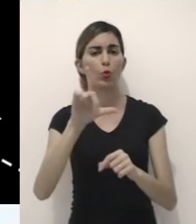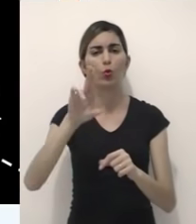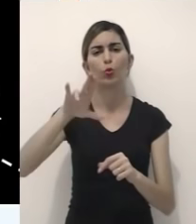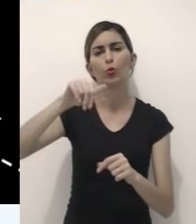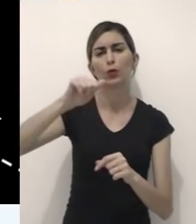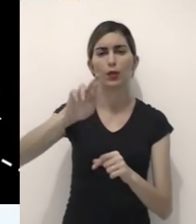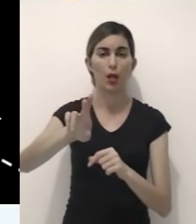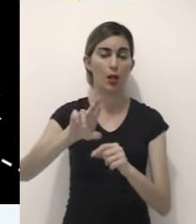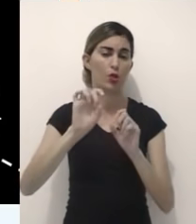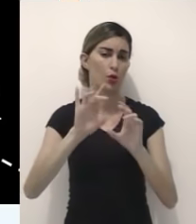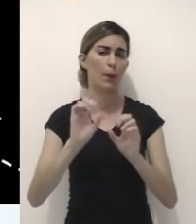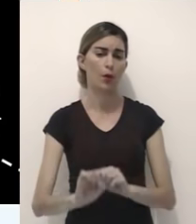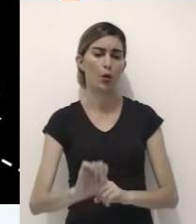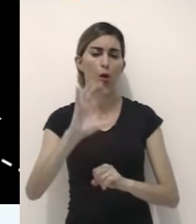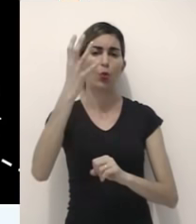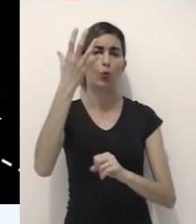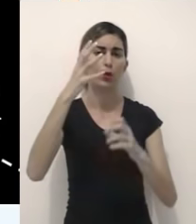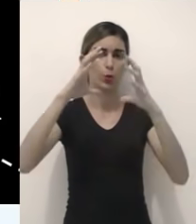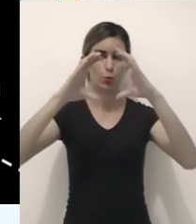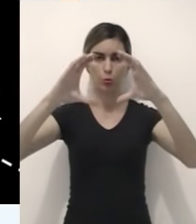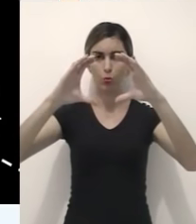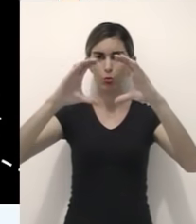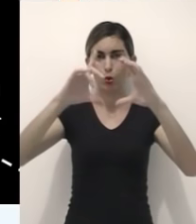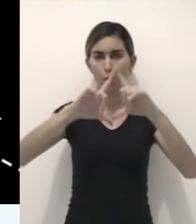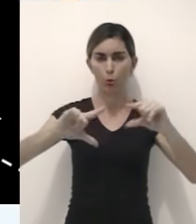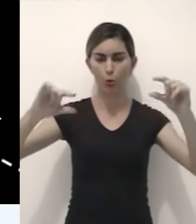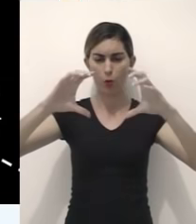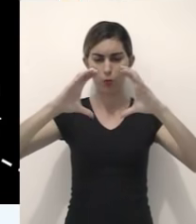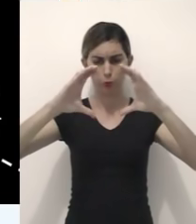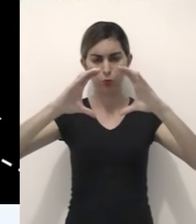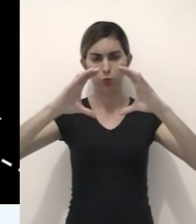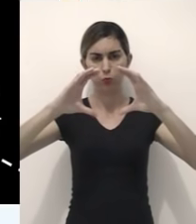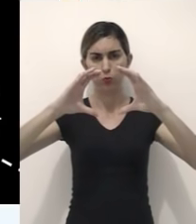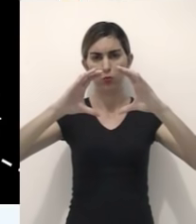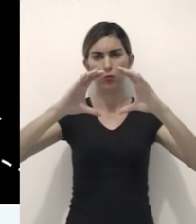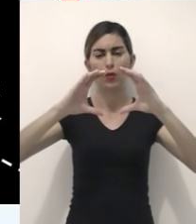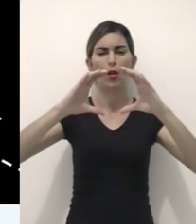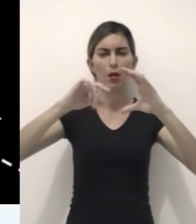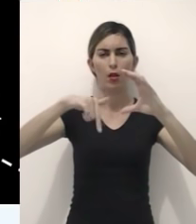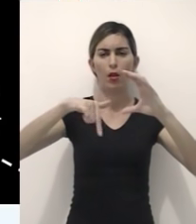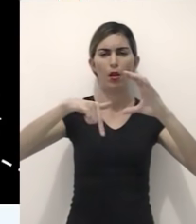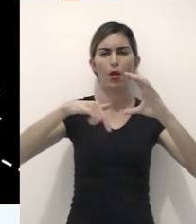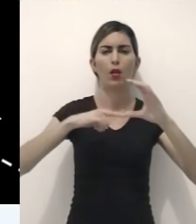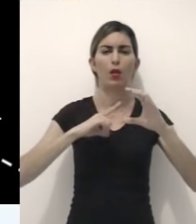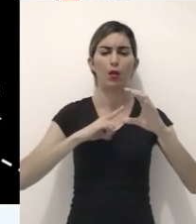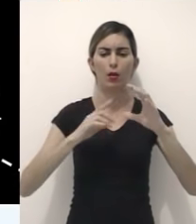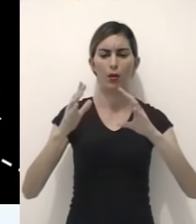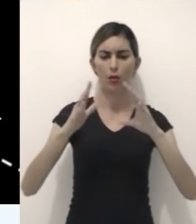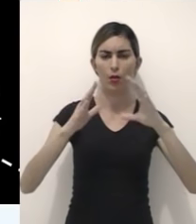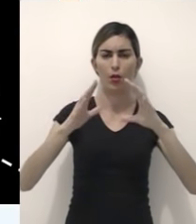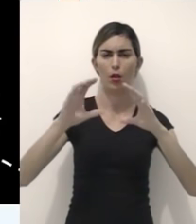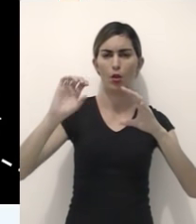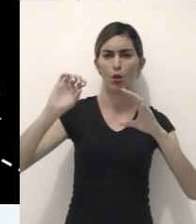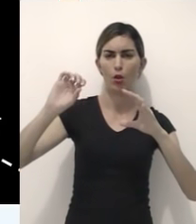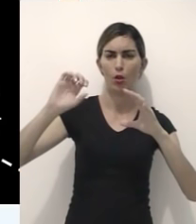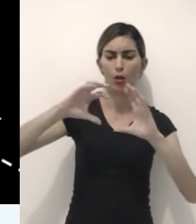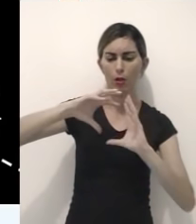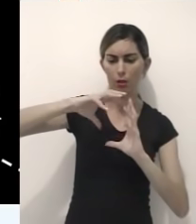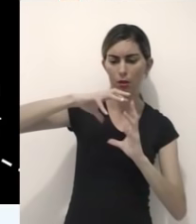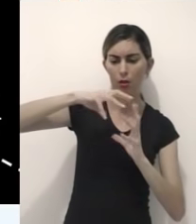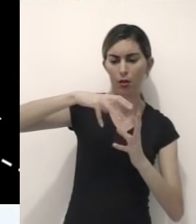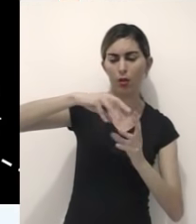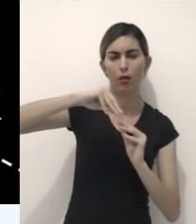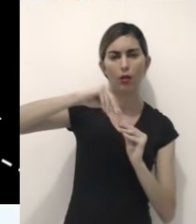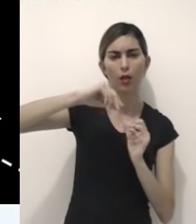ou eclipse lunar só pode ocorrer na Lua cheia e somente se a Lua passar por alguma parte da sombra